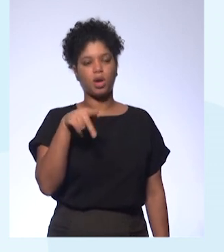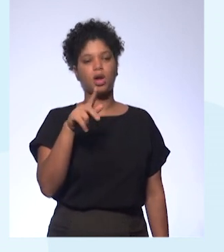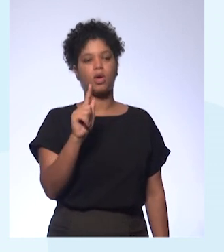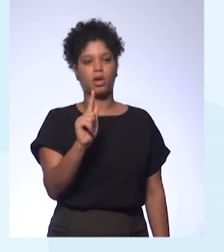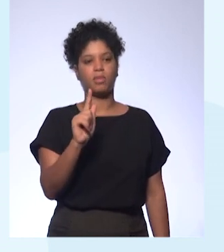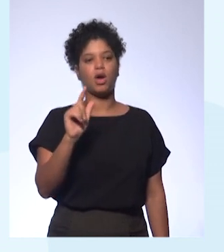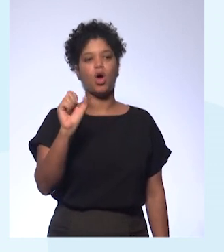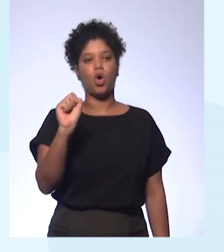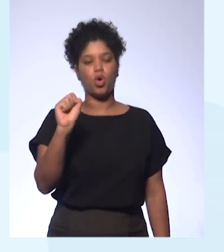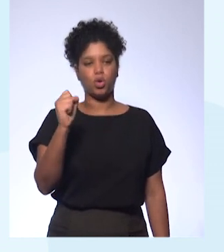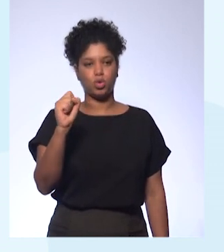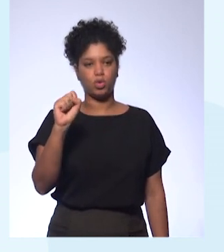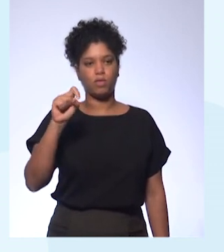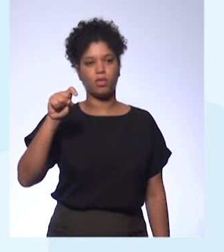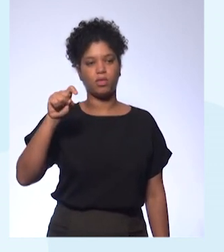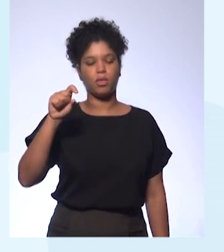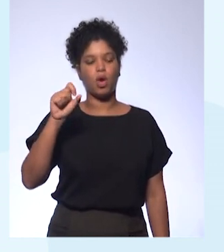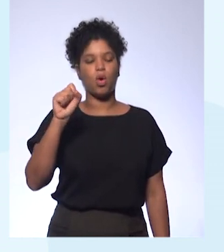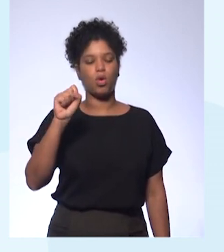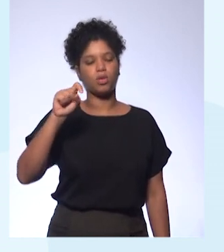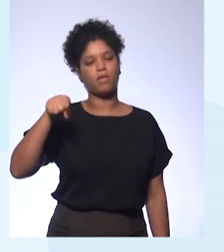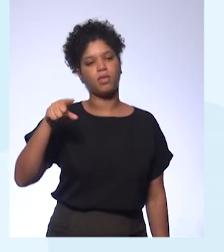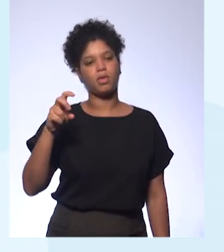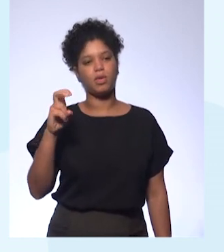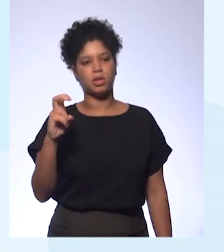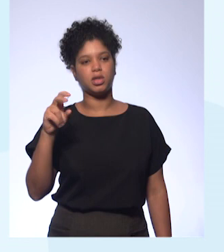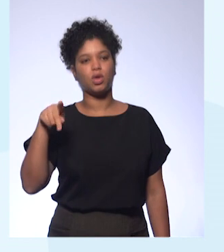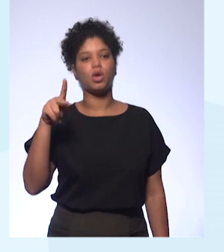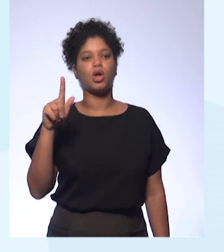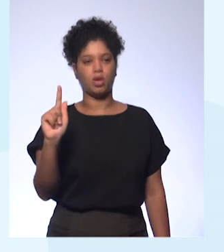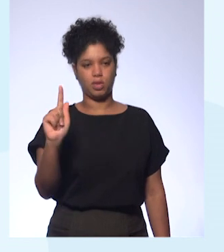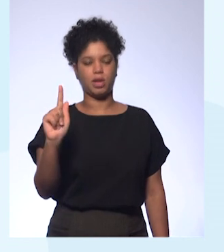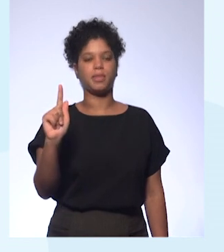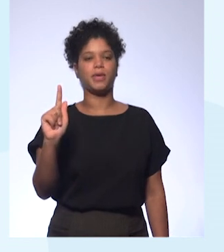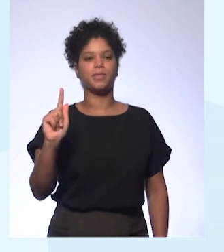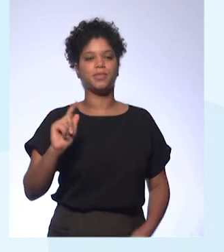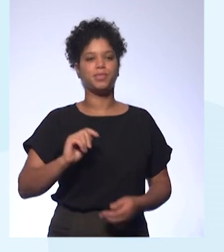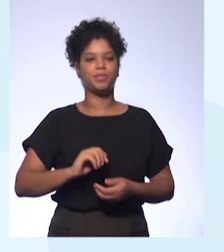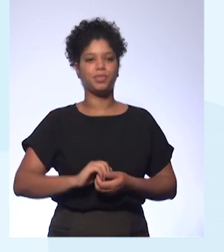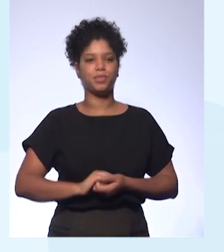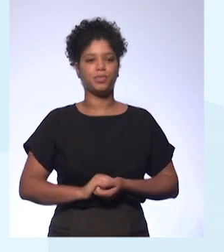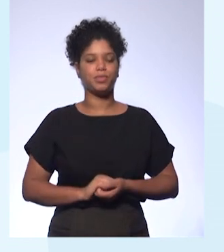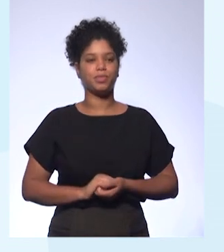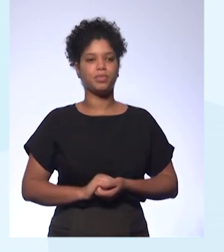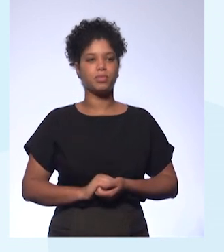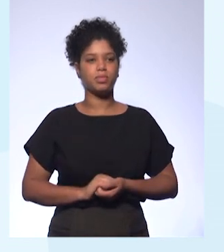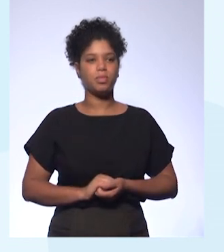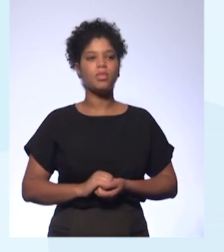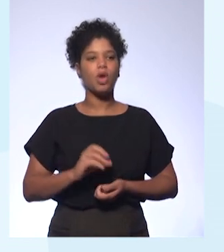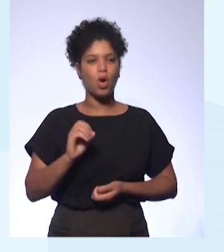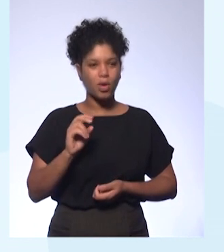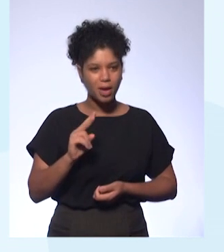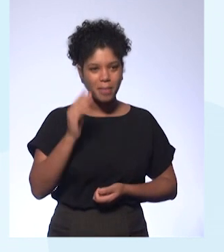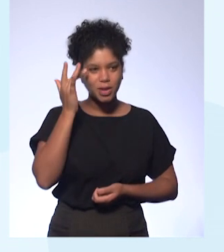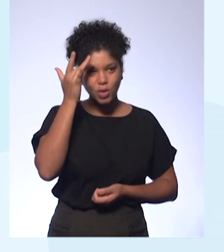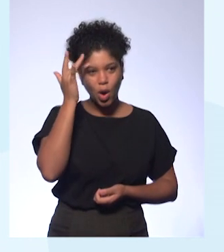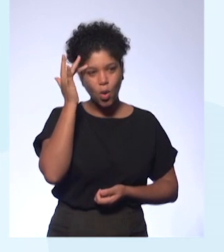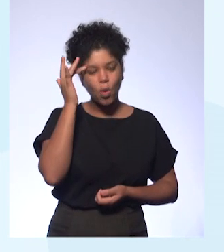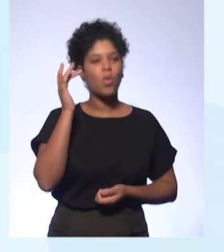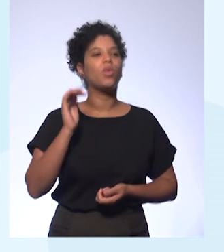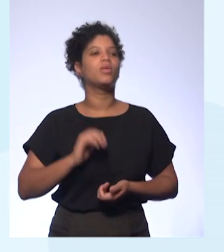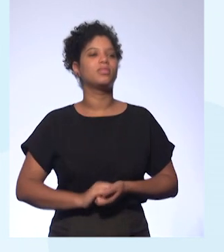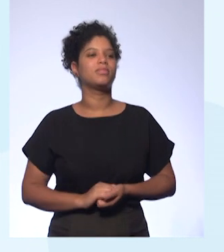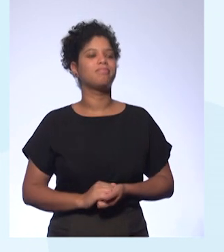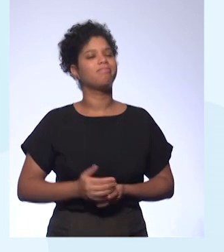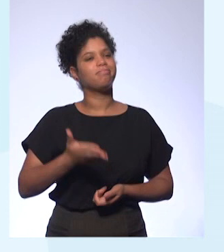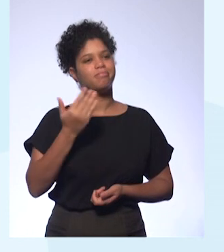quilogramas e 8.500 gramas corresponde a 8,5 quilogramas, ok? Aí nós